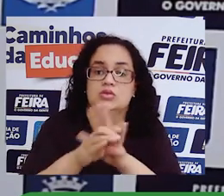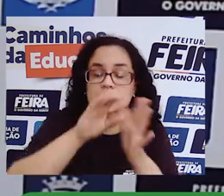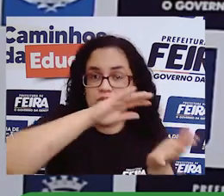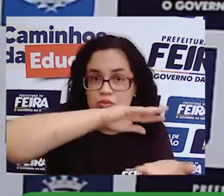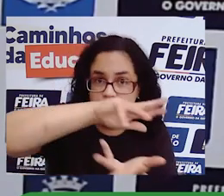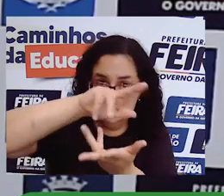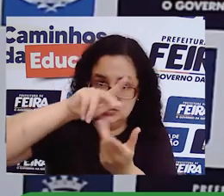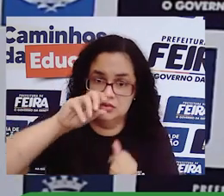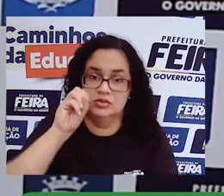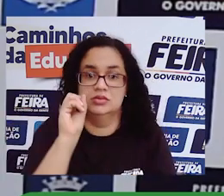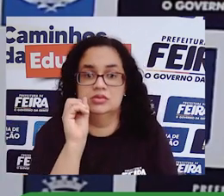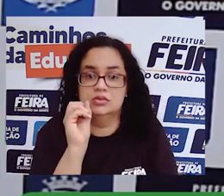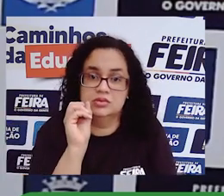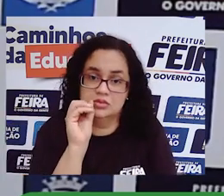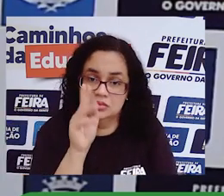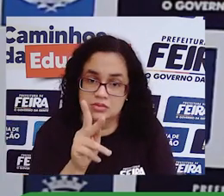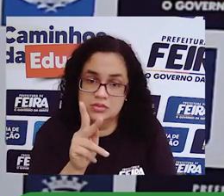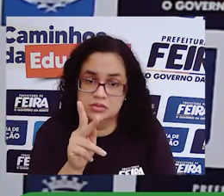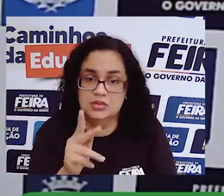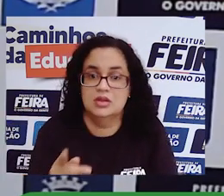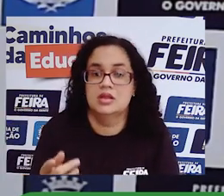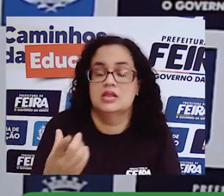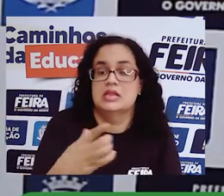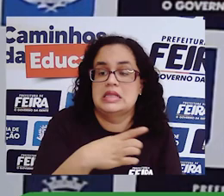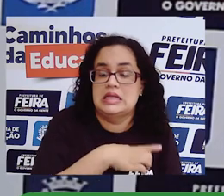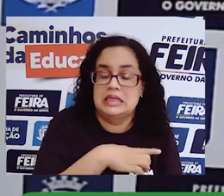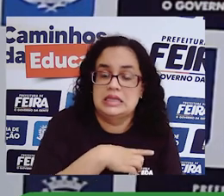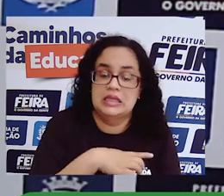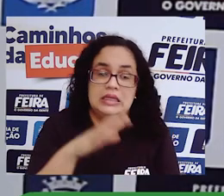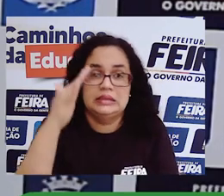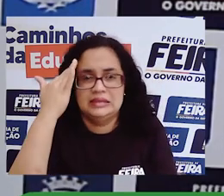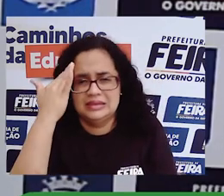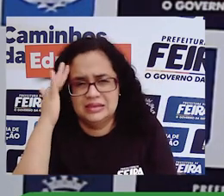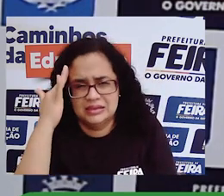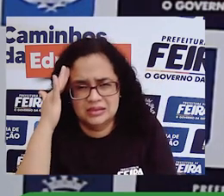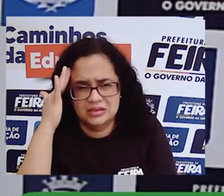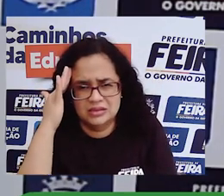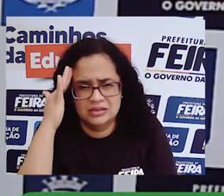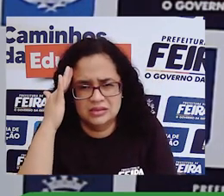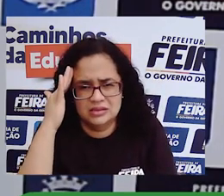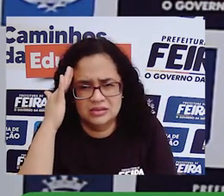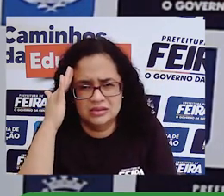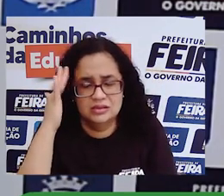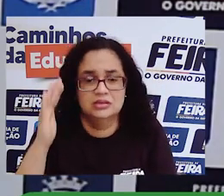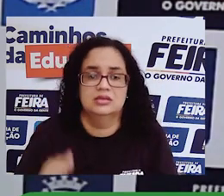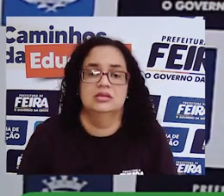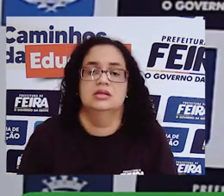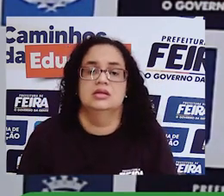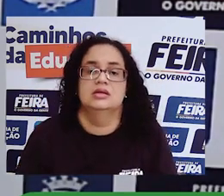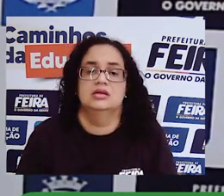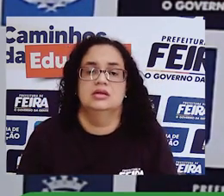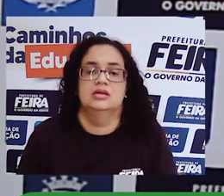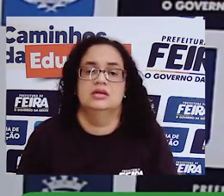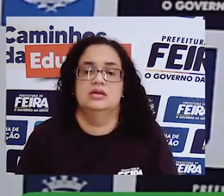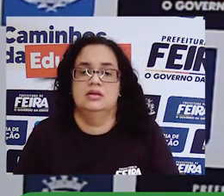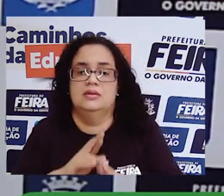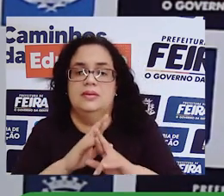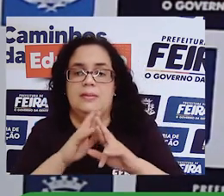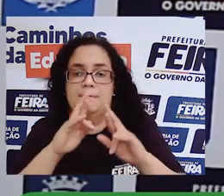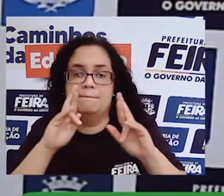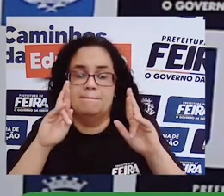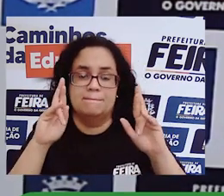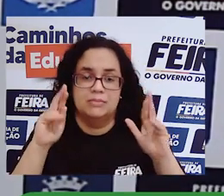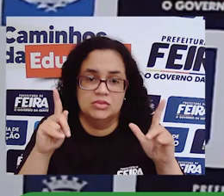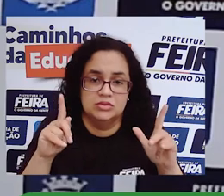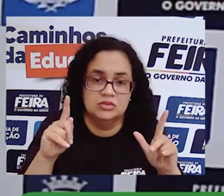é isso? Esses que permitem a comunicação entre pessoas de diferentes países, de